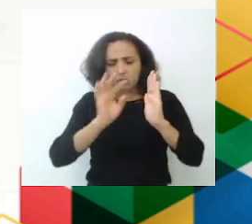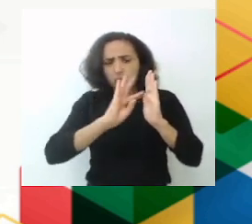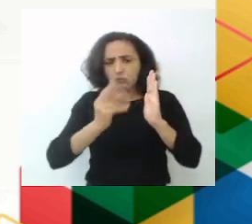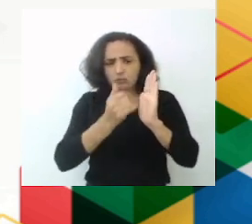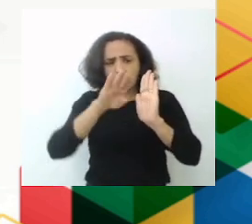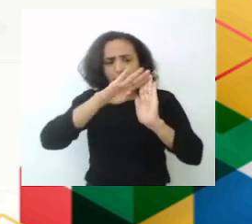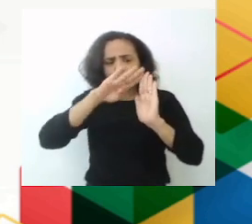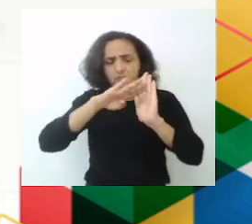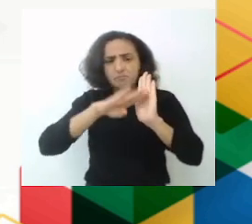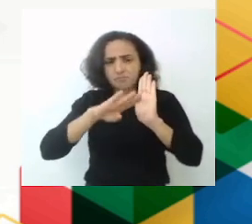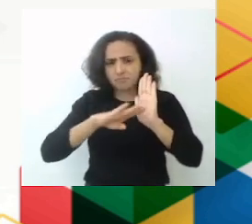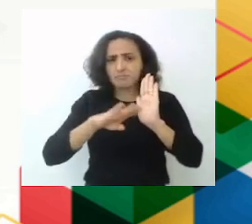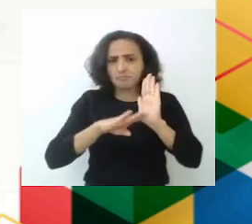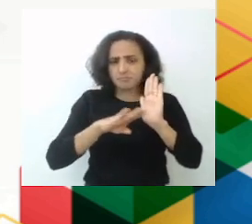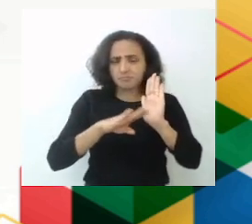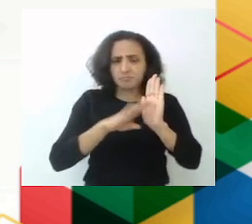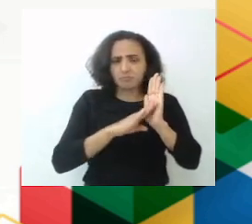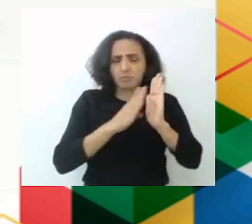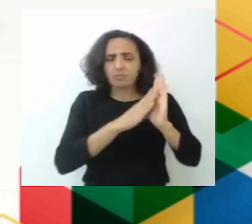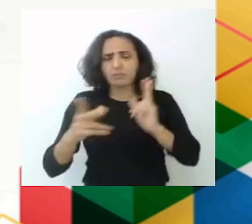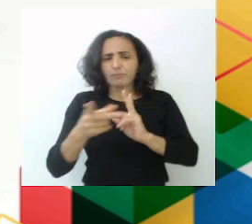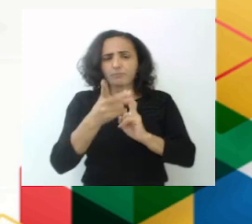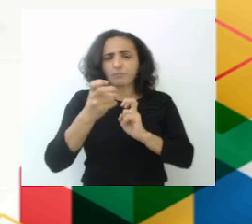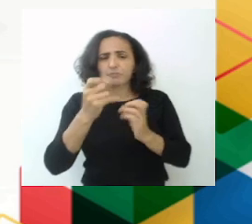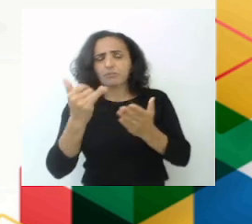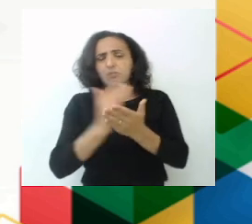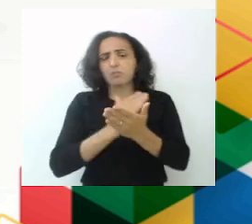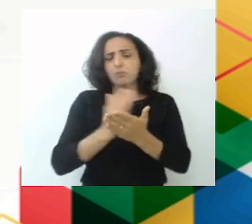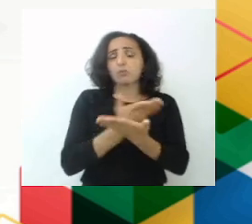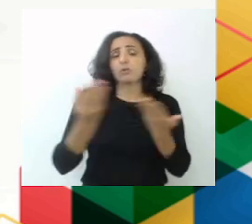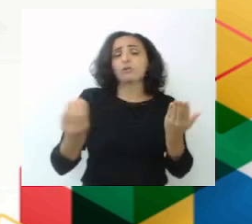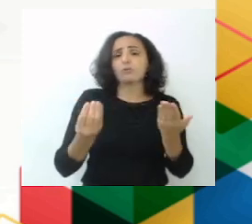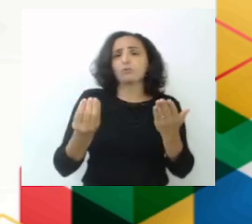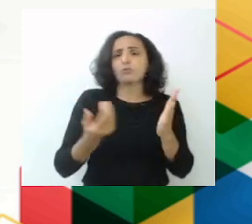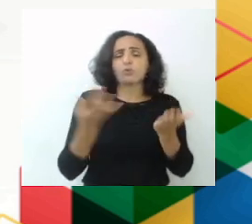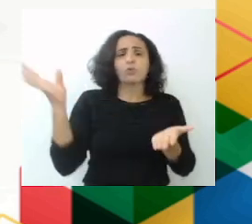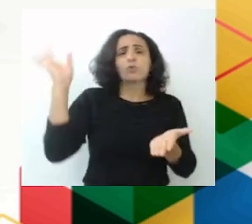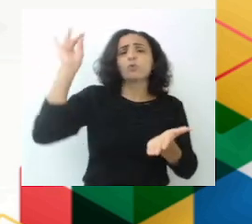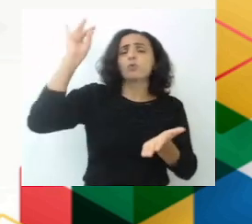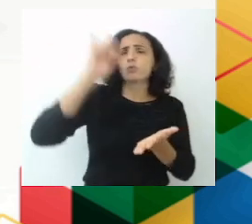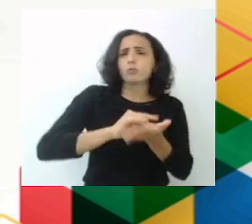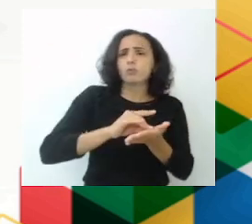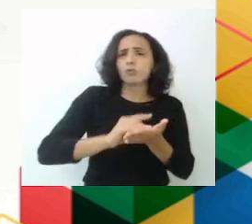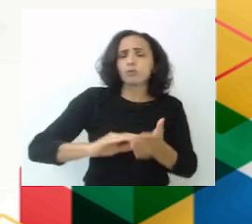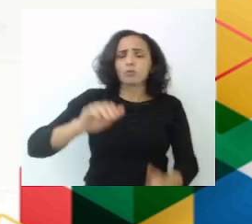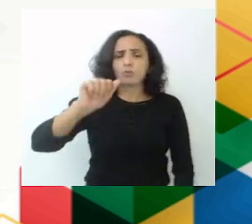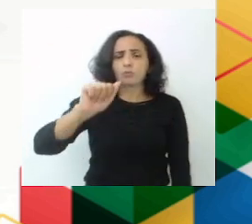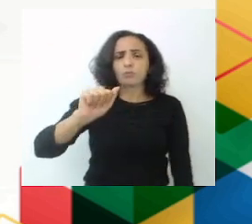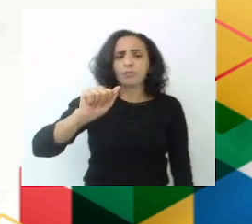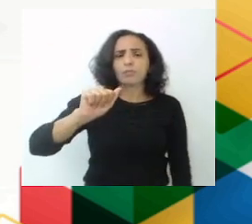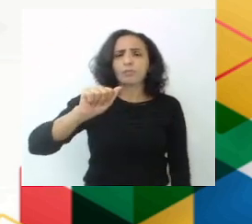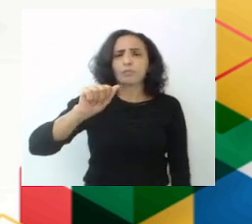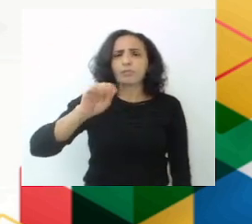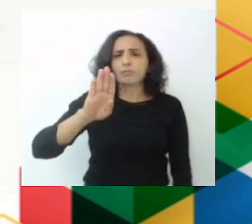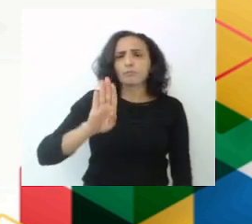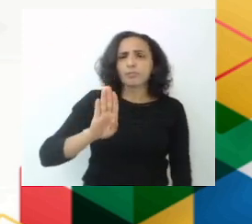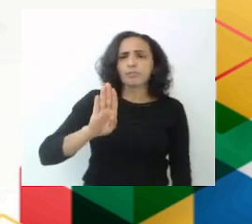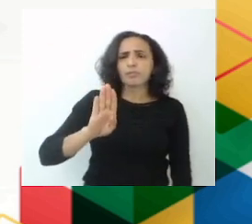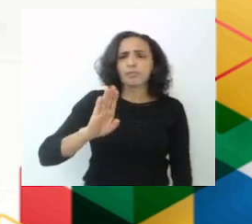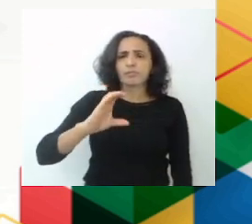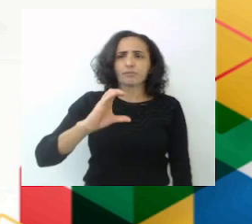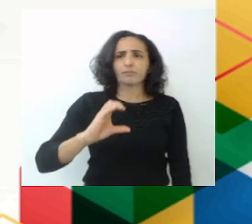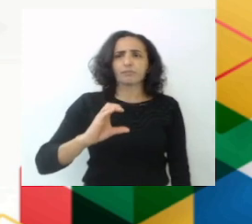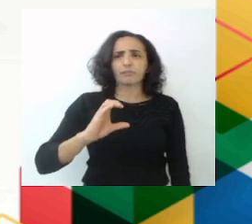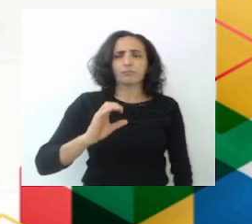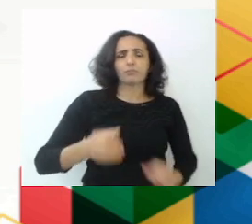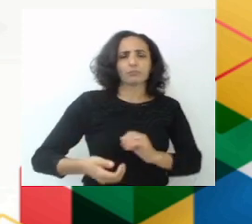reais dessa função, dessas funções. Os coeficientes reais são o A, o B e o C. Então, eu vou